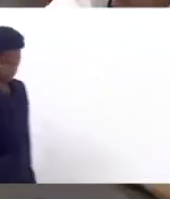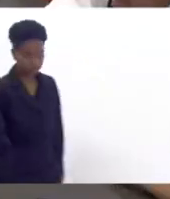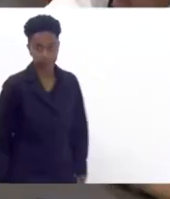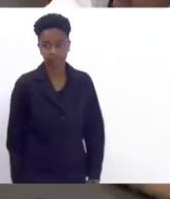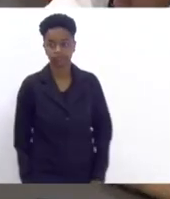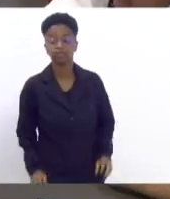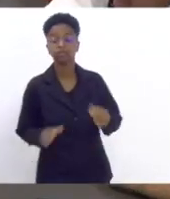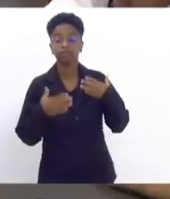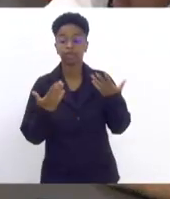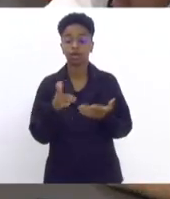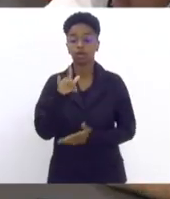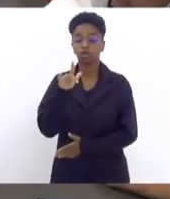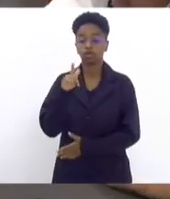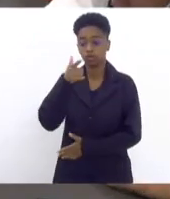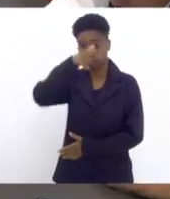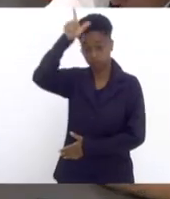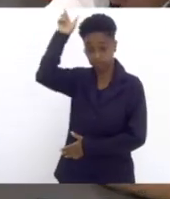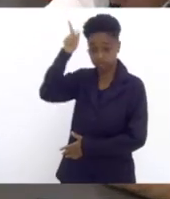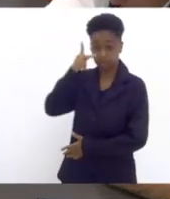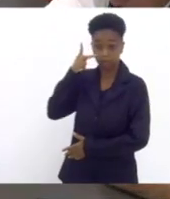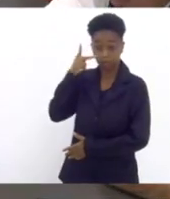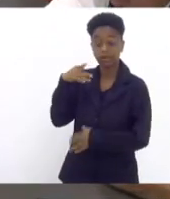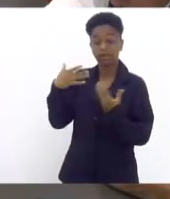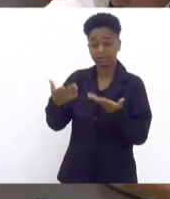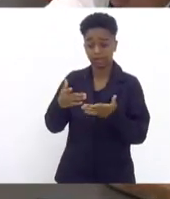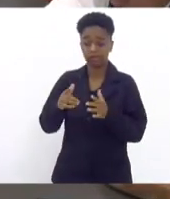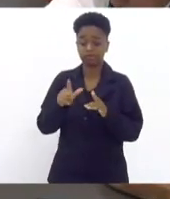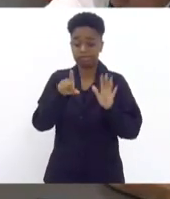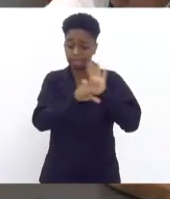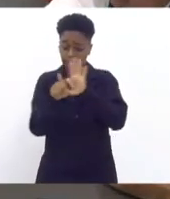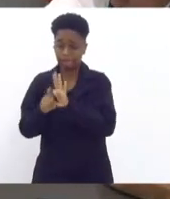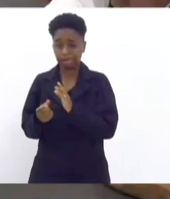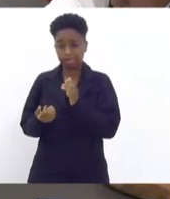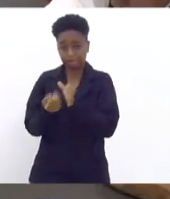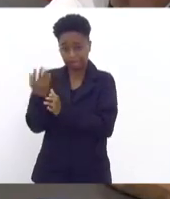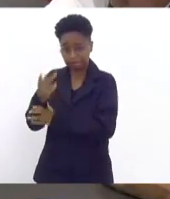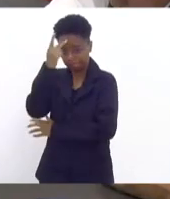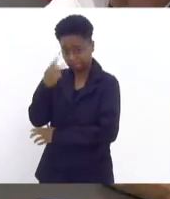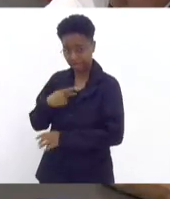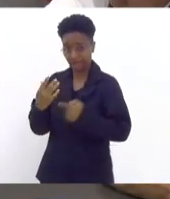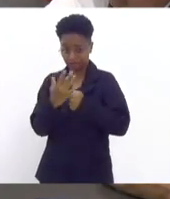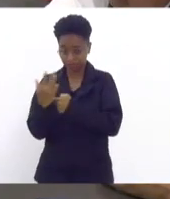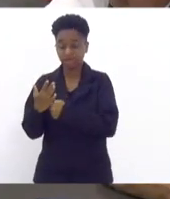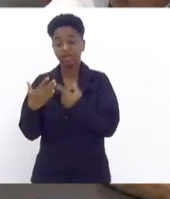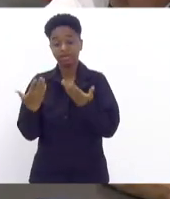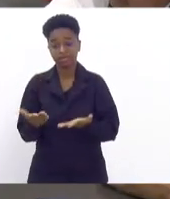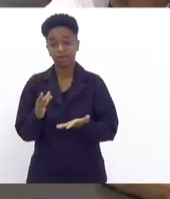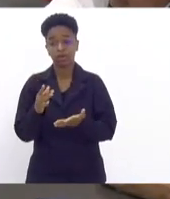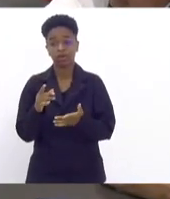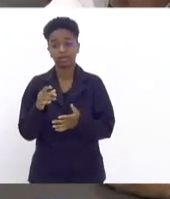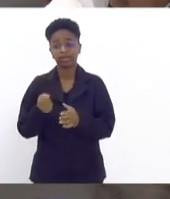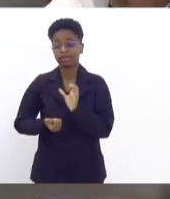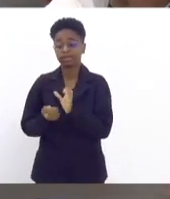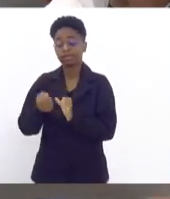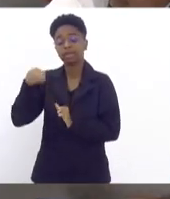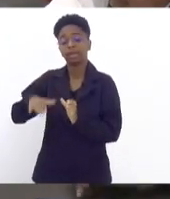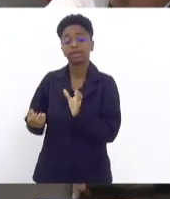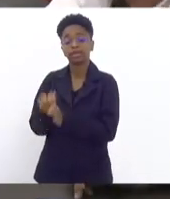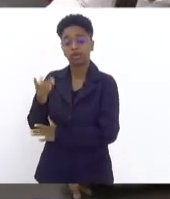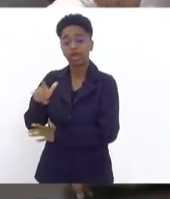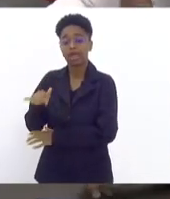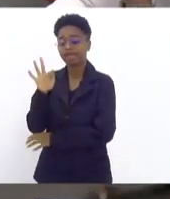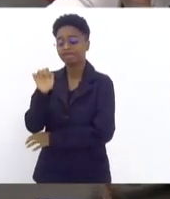Paulo, nesse caso legislar em causa própria é duplamente, porque quem deu parecer foi o Fernando, cuja filha utiliza